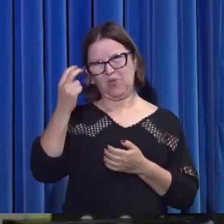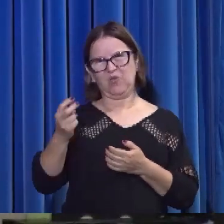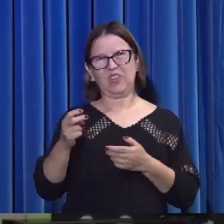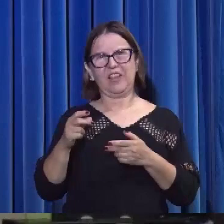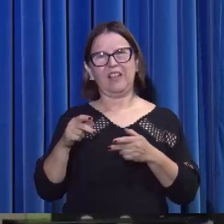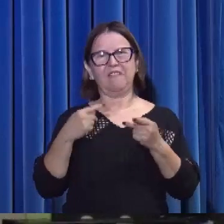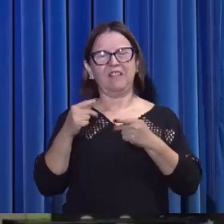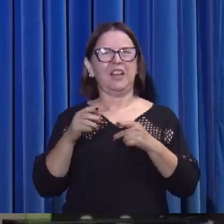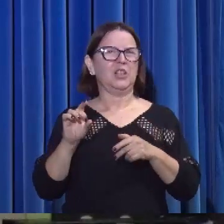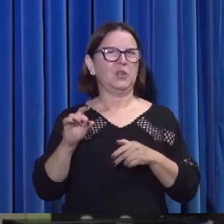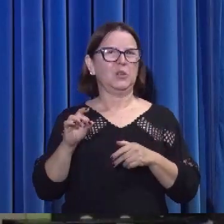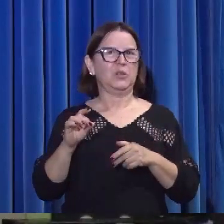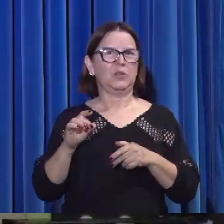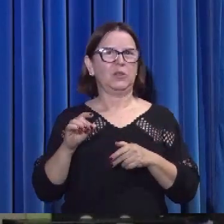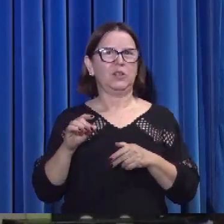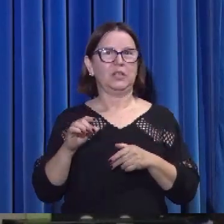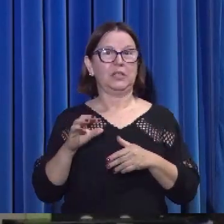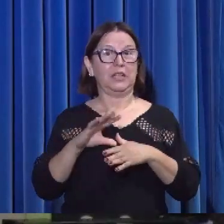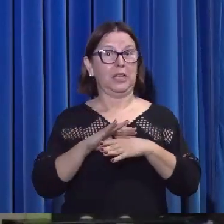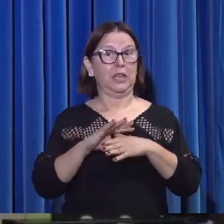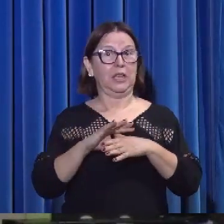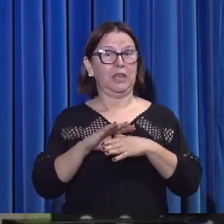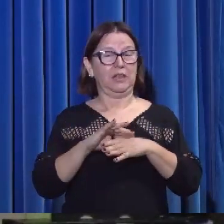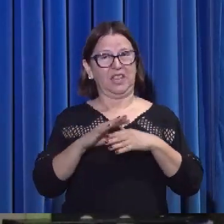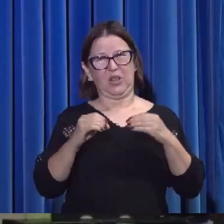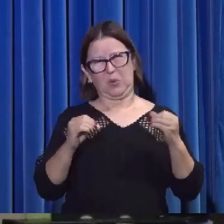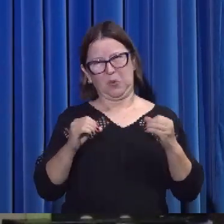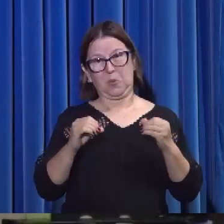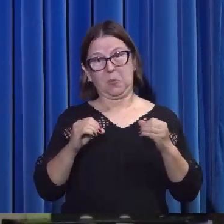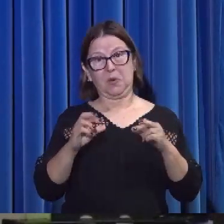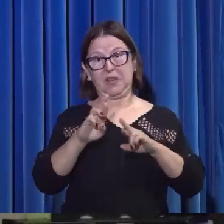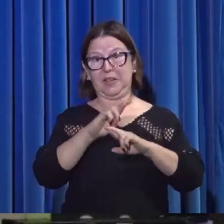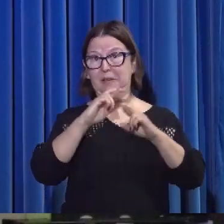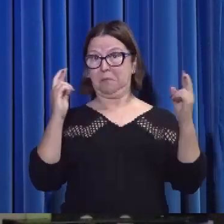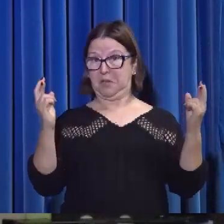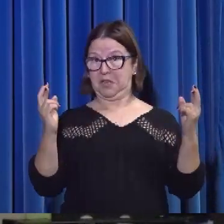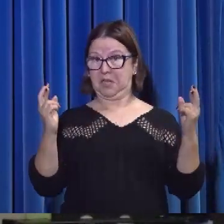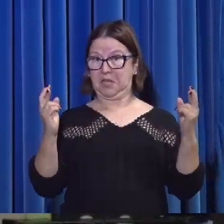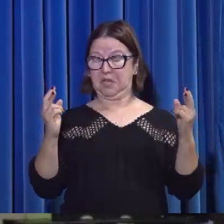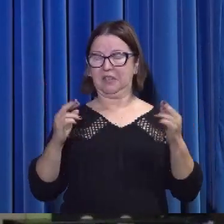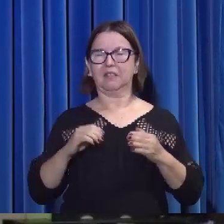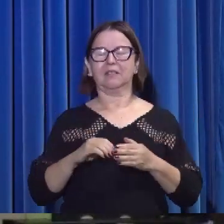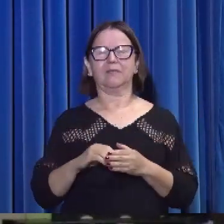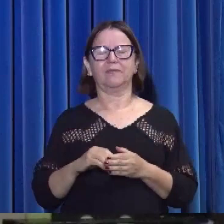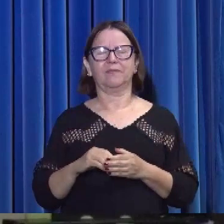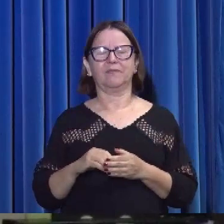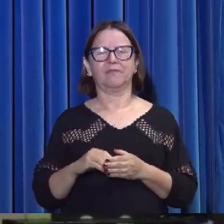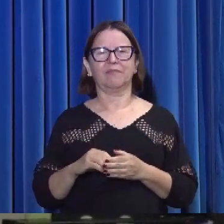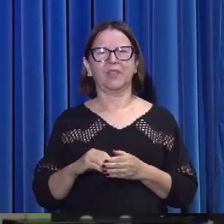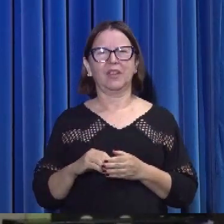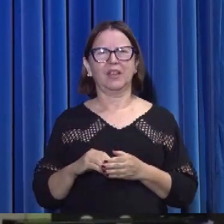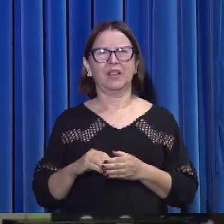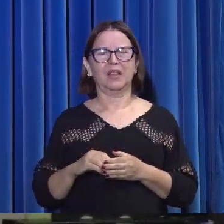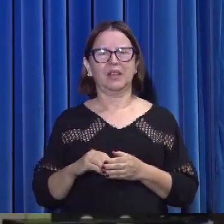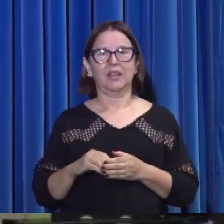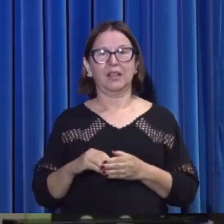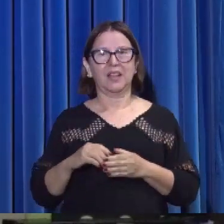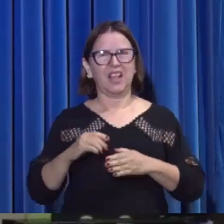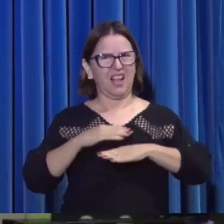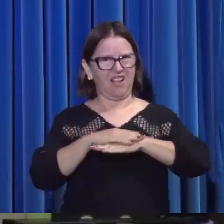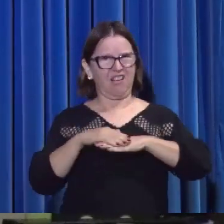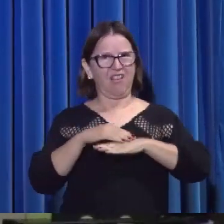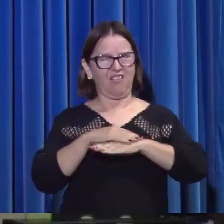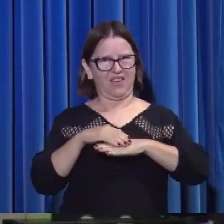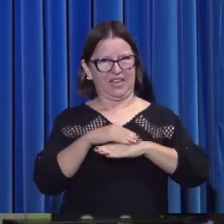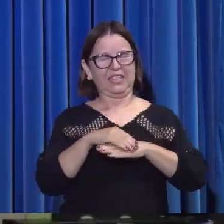e recuperação. É comum, ao conversarmos com pessoas que estão à beira da morte,